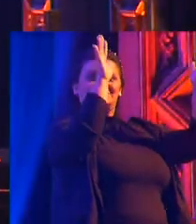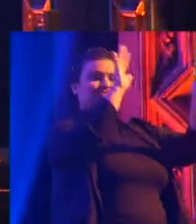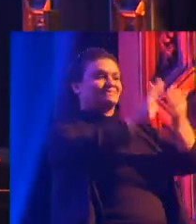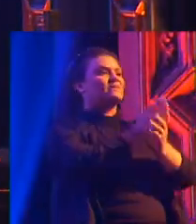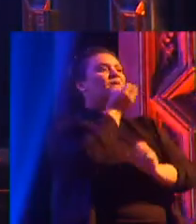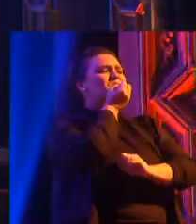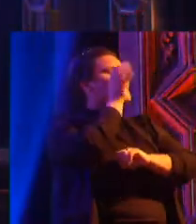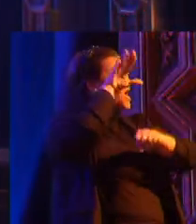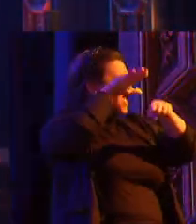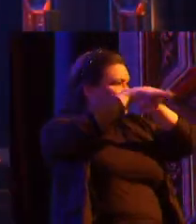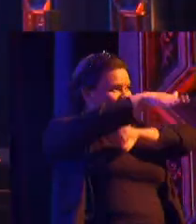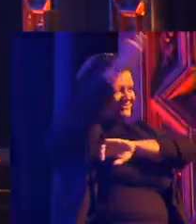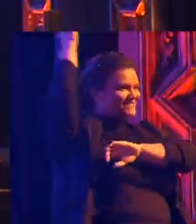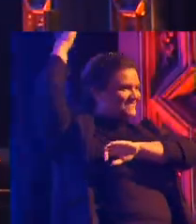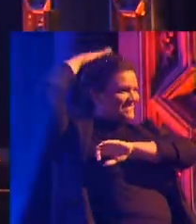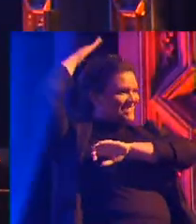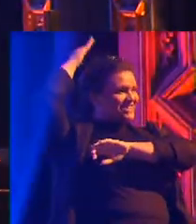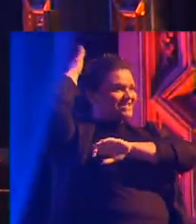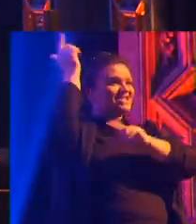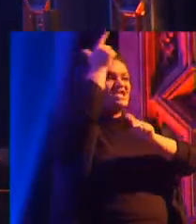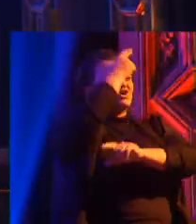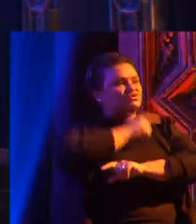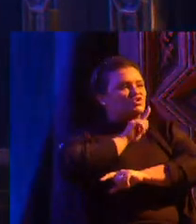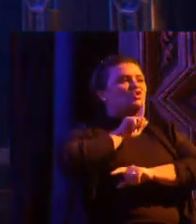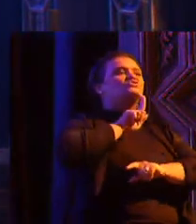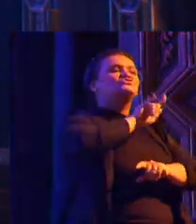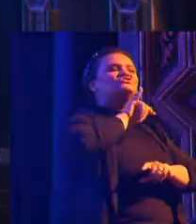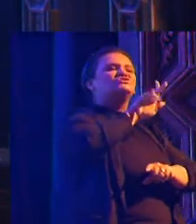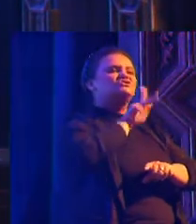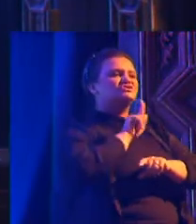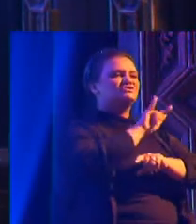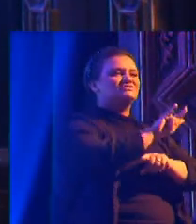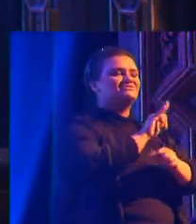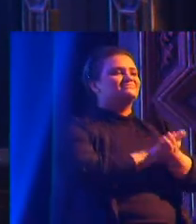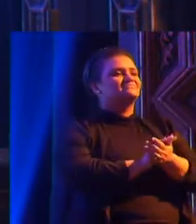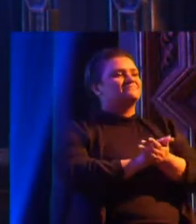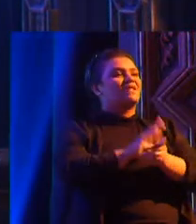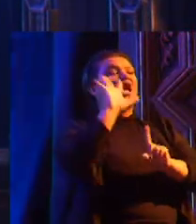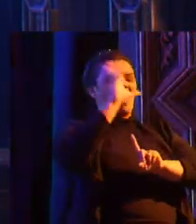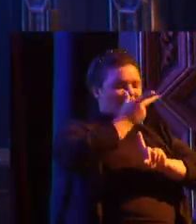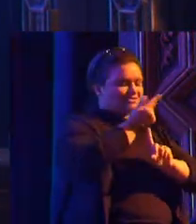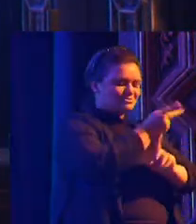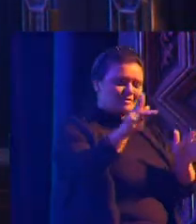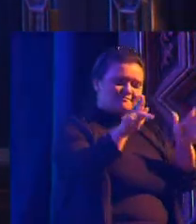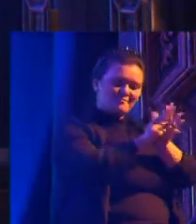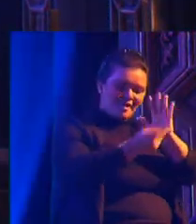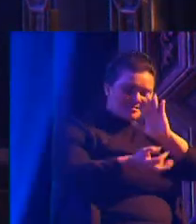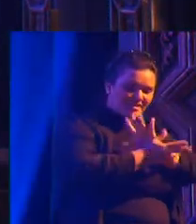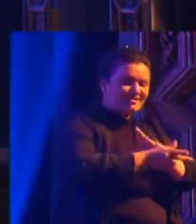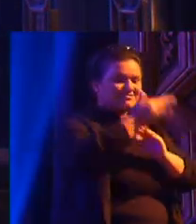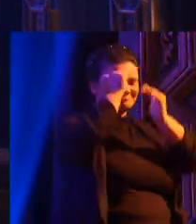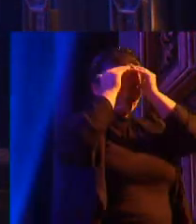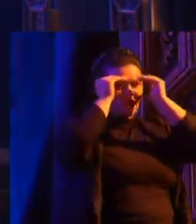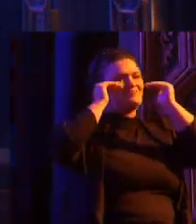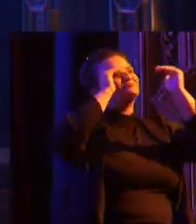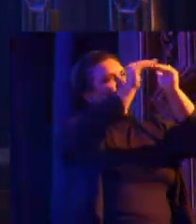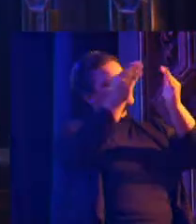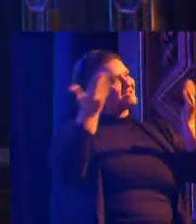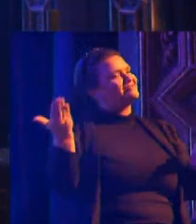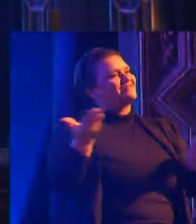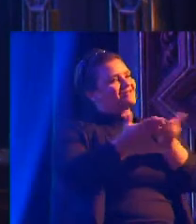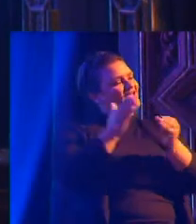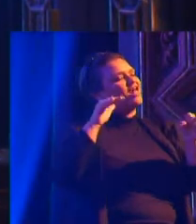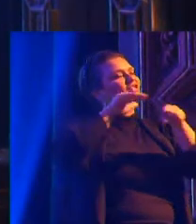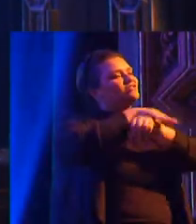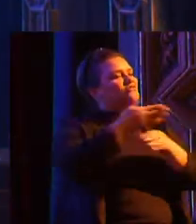Boa noite, Belém. Eu sou Gigi Furtado, artista dessa terra, e é uma honra estar aqui na noite de hoje para